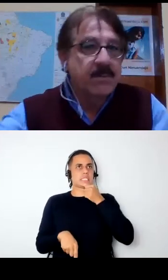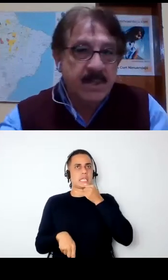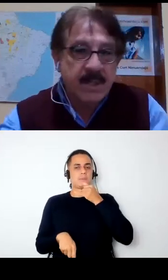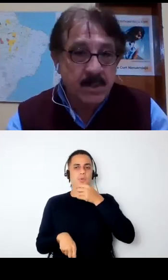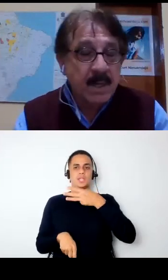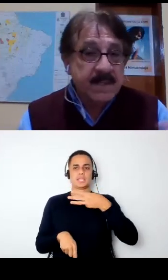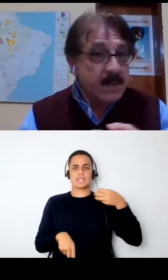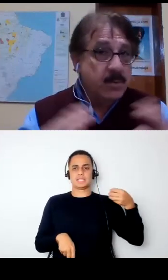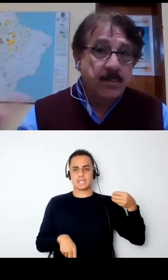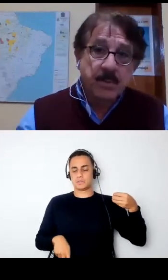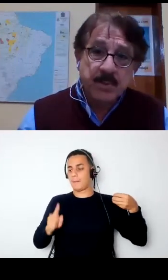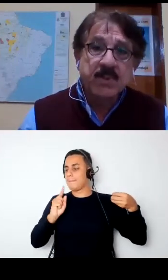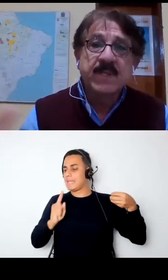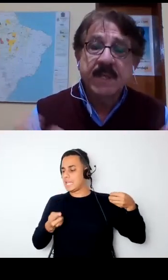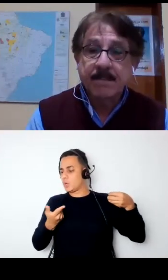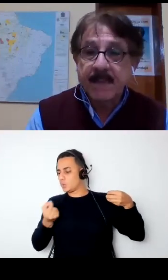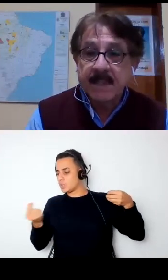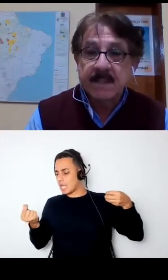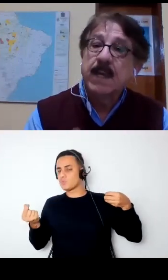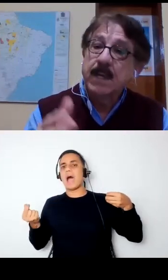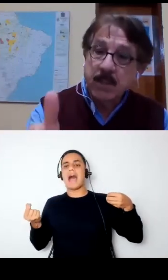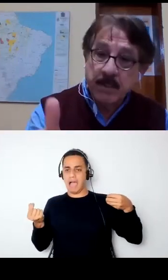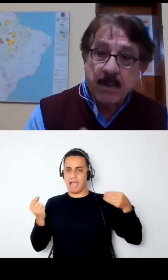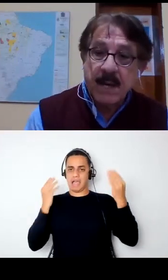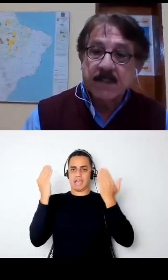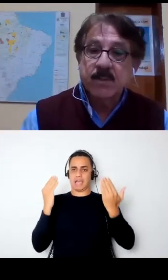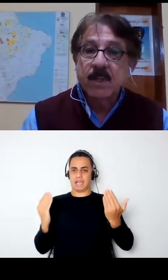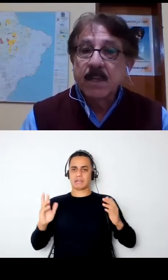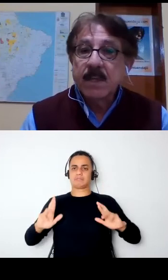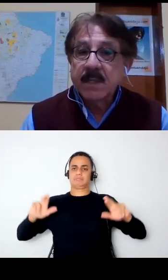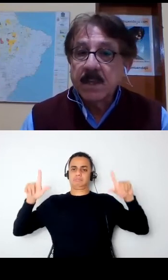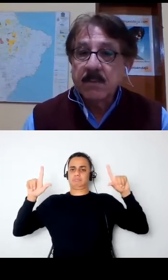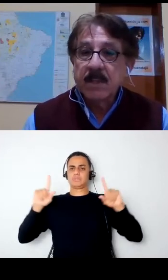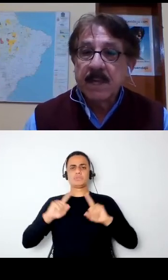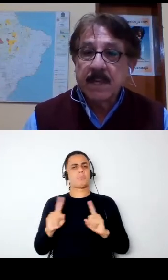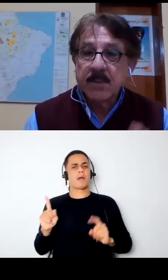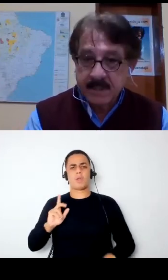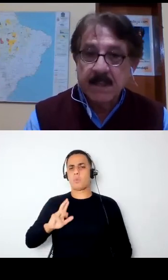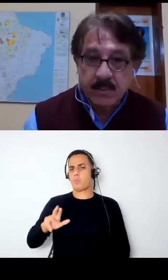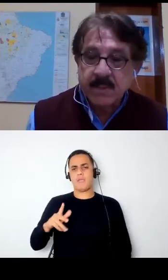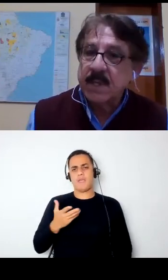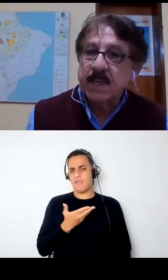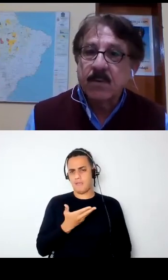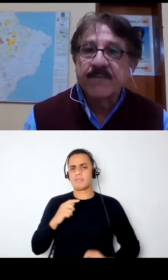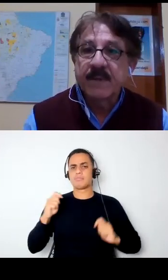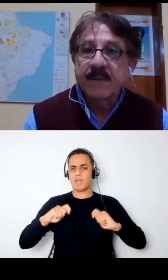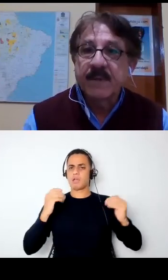a 1.200, seria um número muito discrepante. Não é o caso. Então, nós temos,